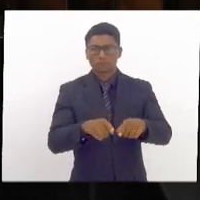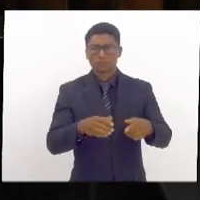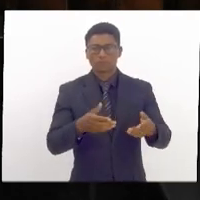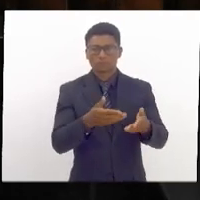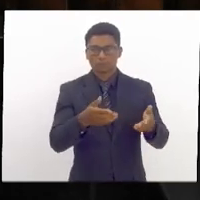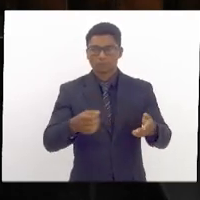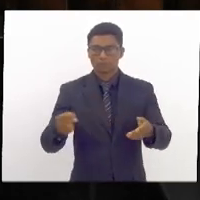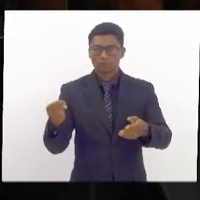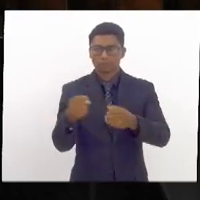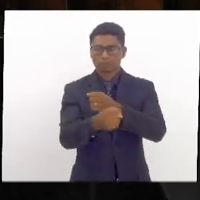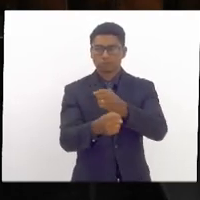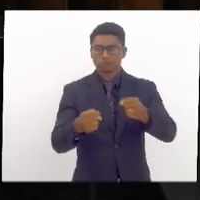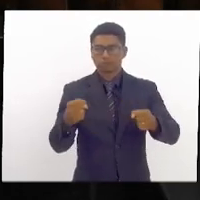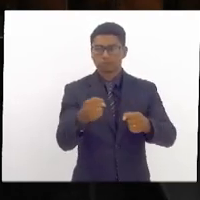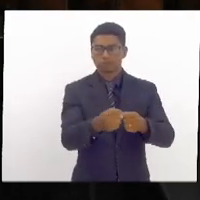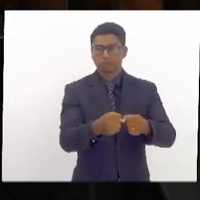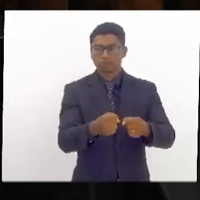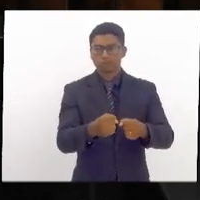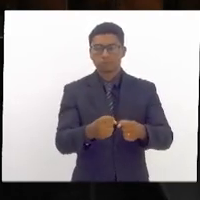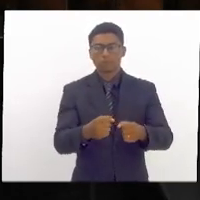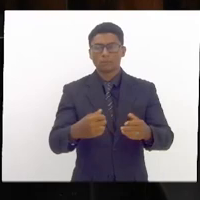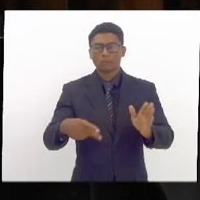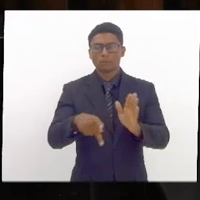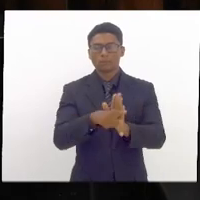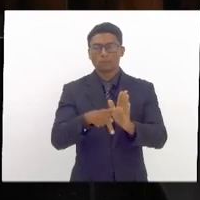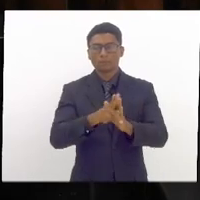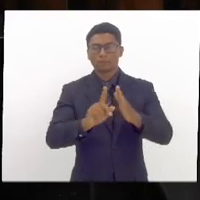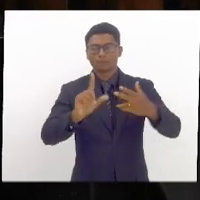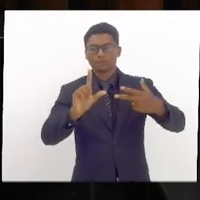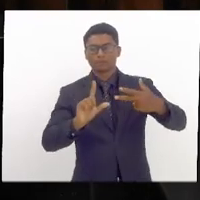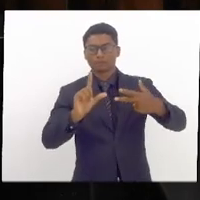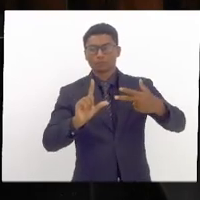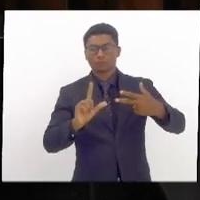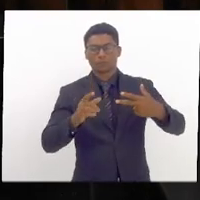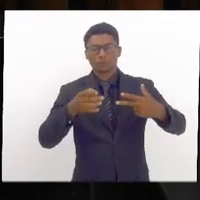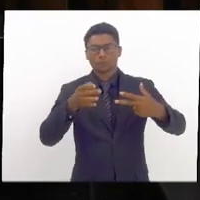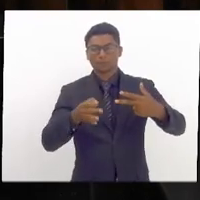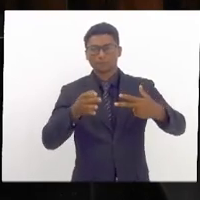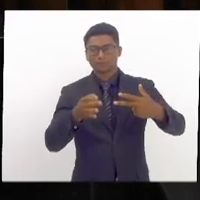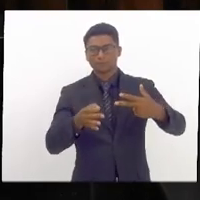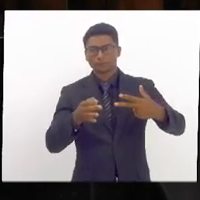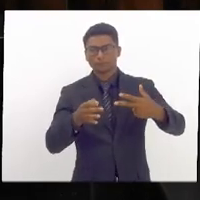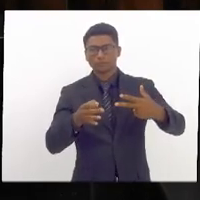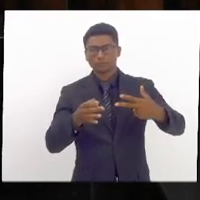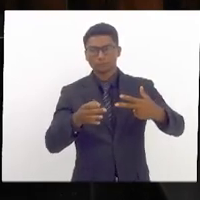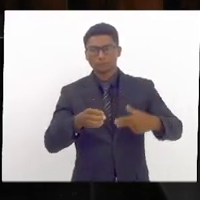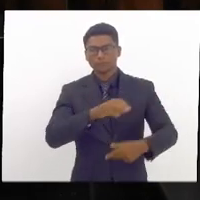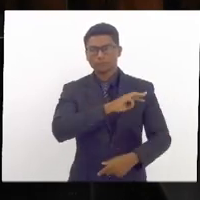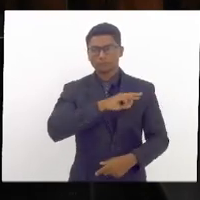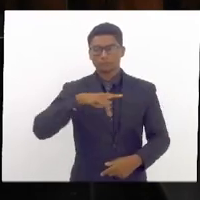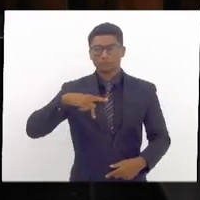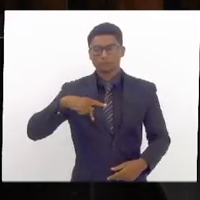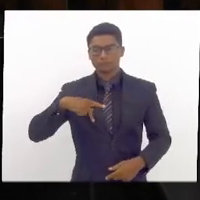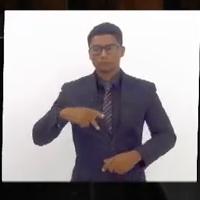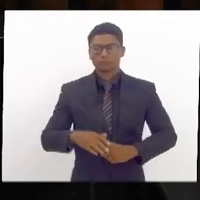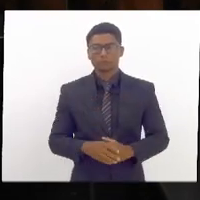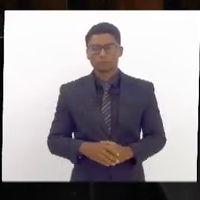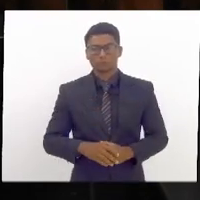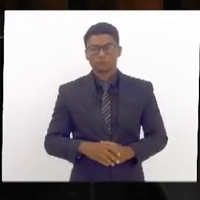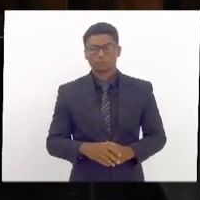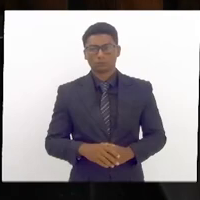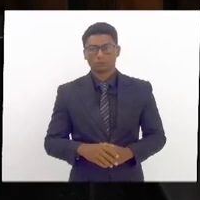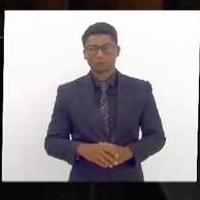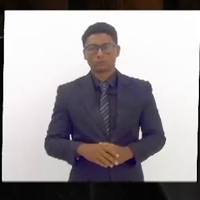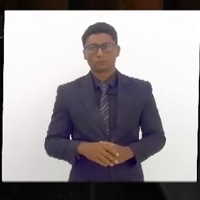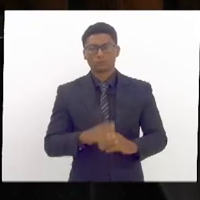permanentes do pessoal do Poder Legislativo, Judiciário, Ministério Público de